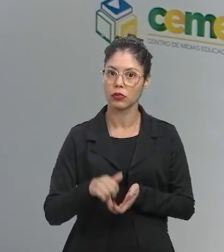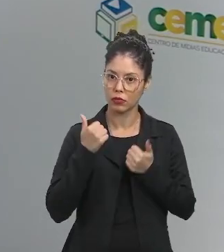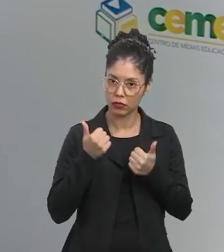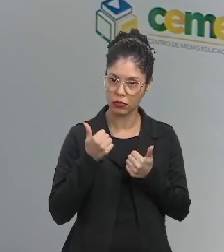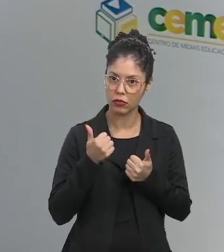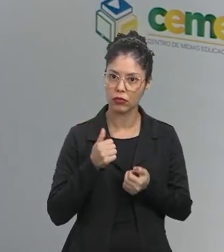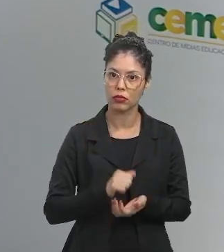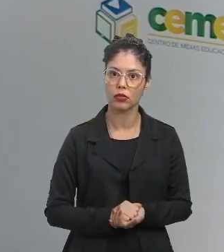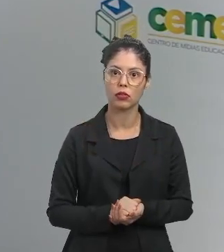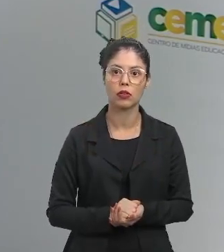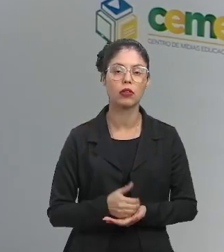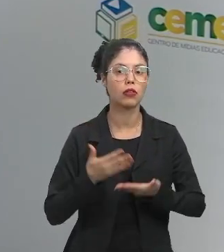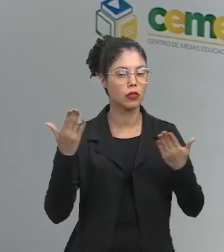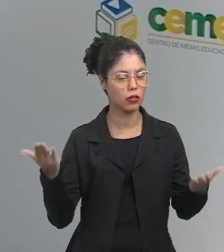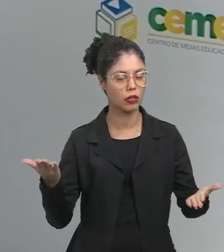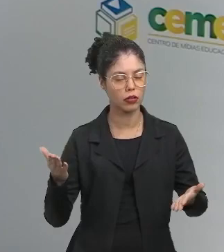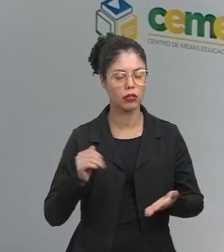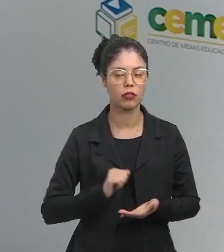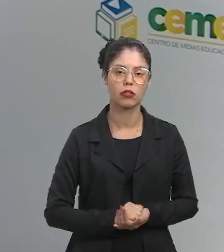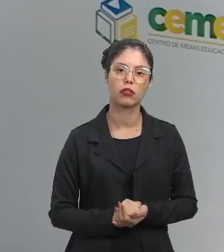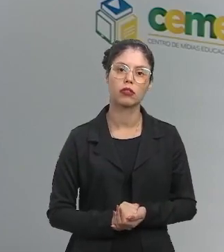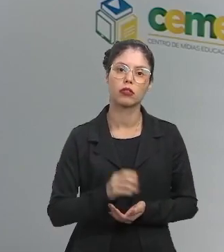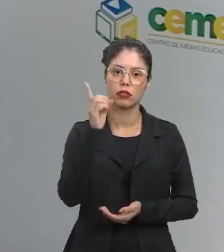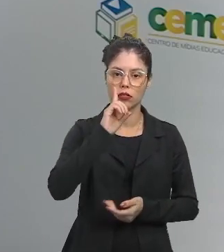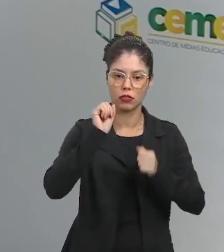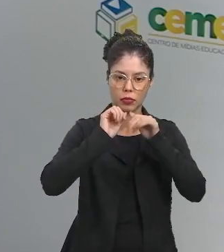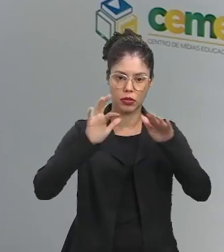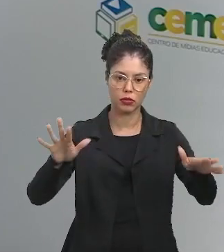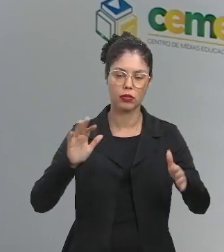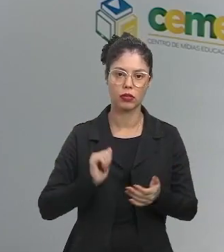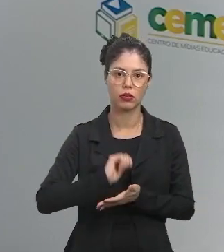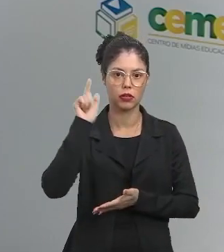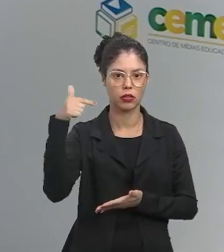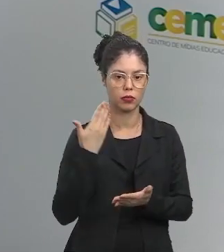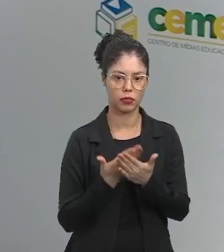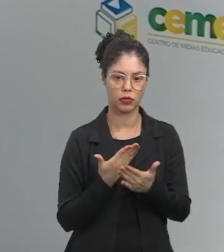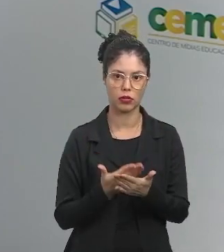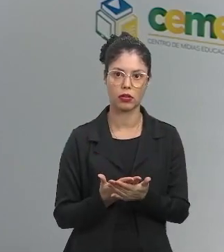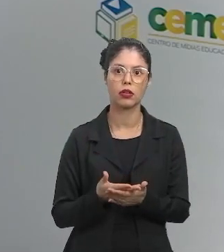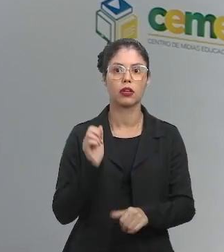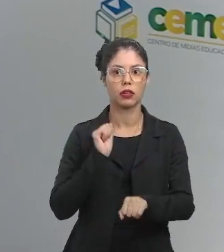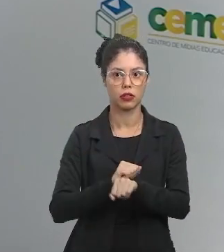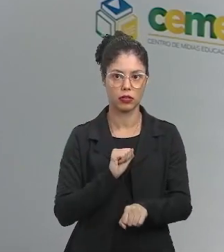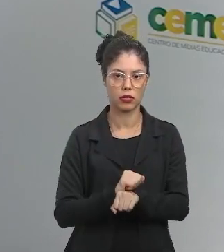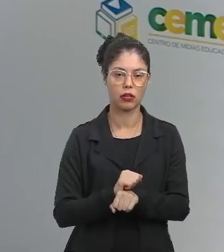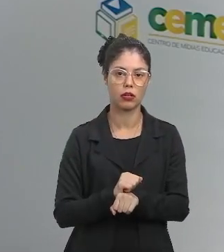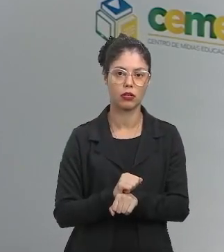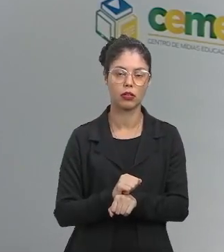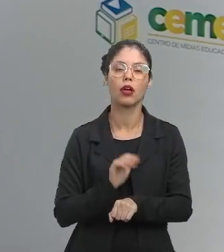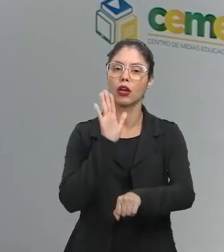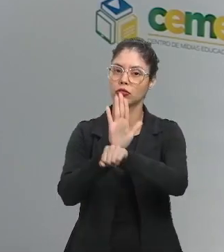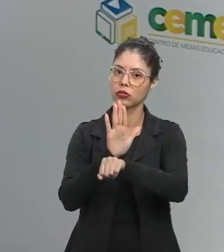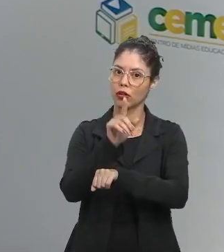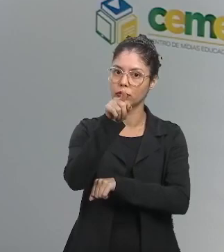Valeu! Então, fiquem com Deus. Até a próxima aula. Espero que eu tenha